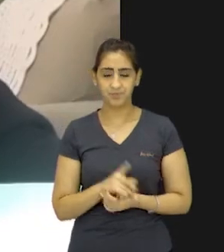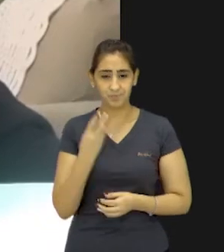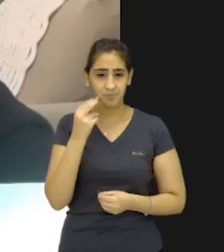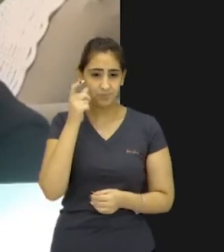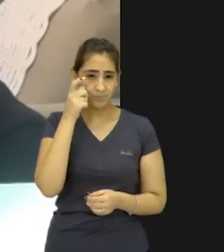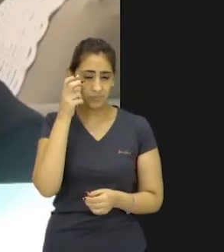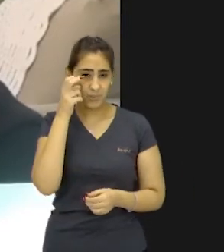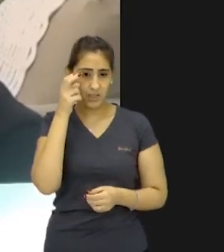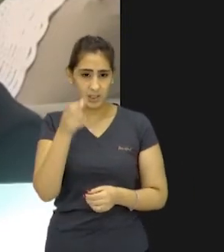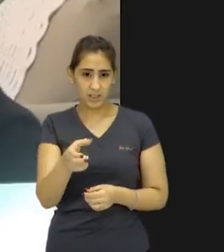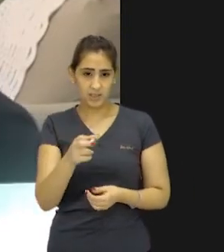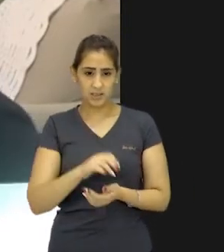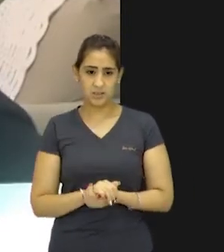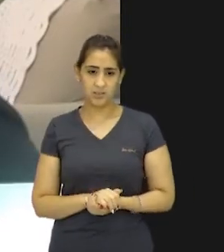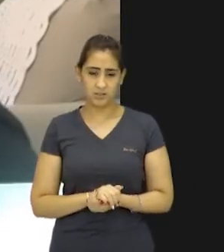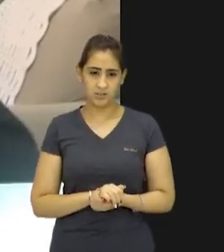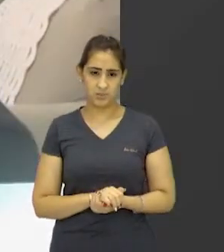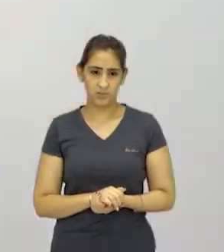interessante